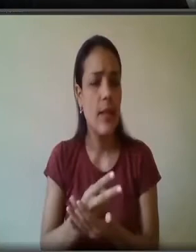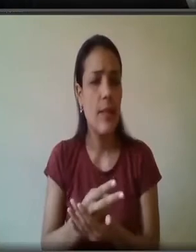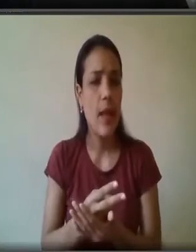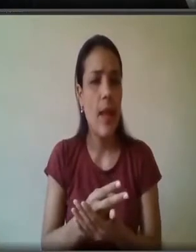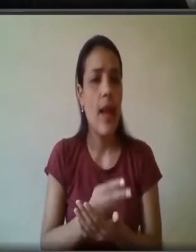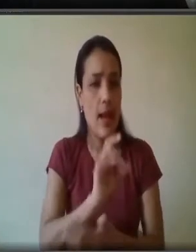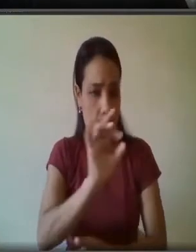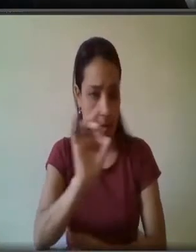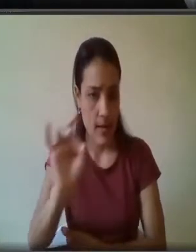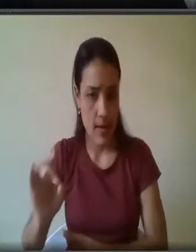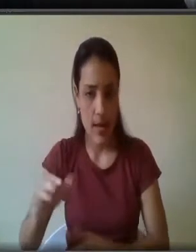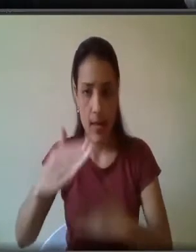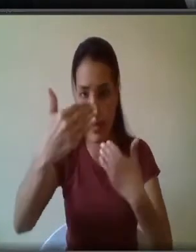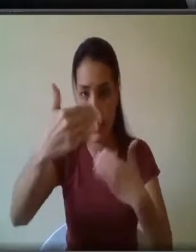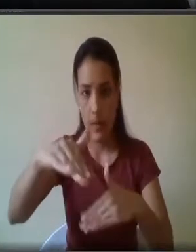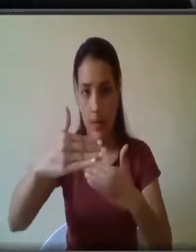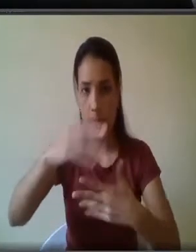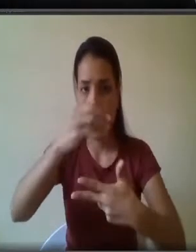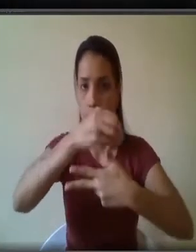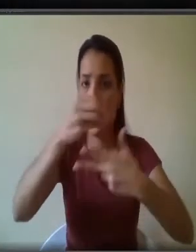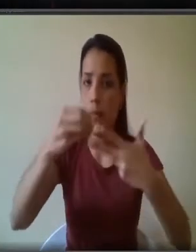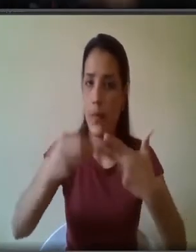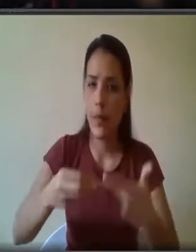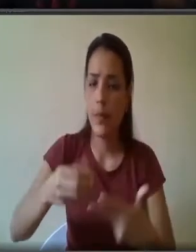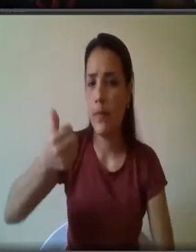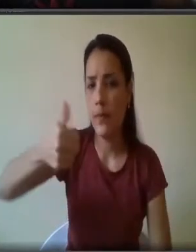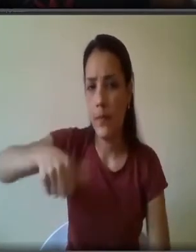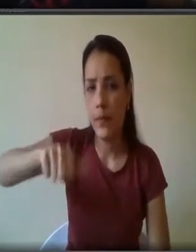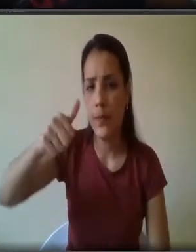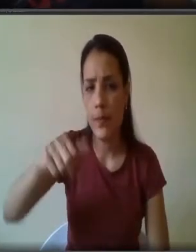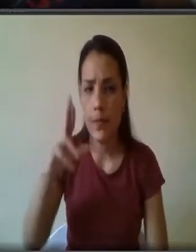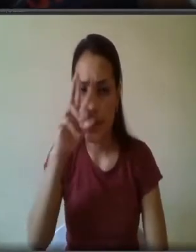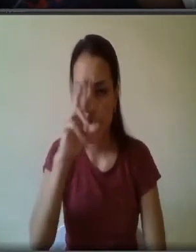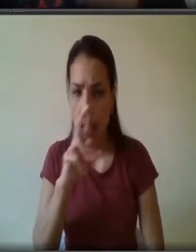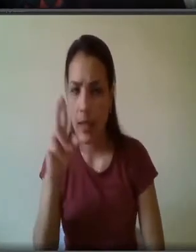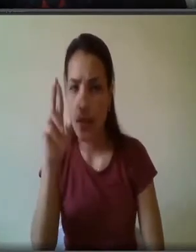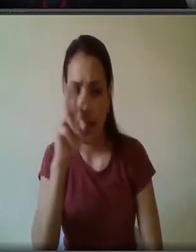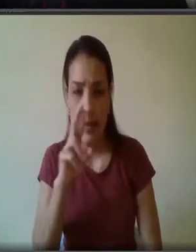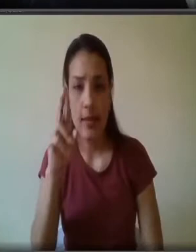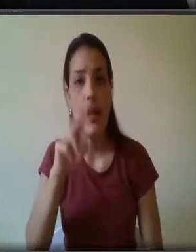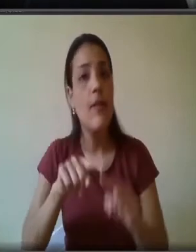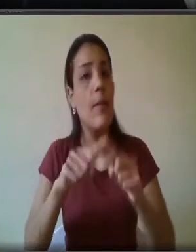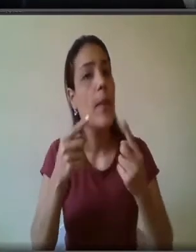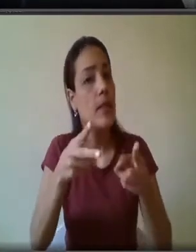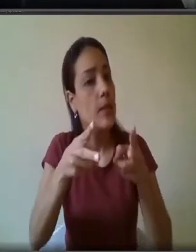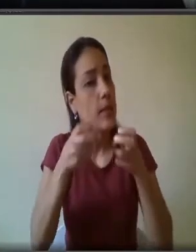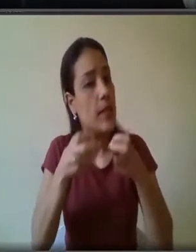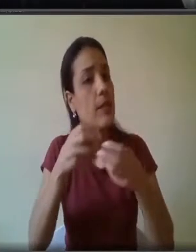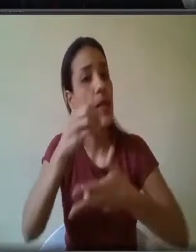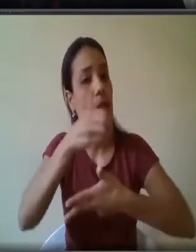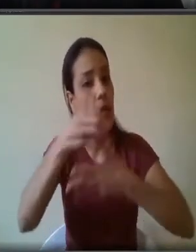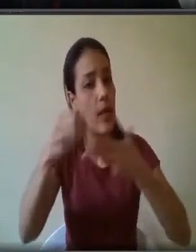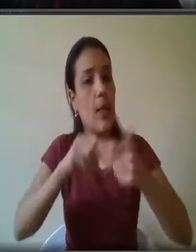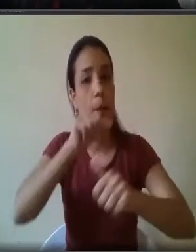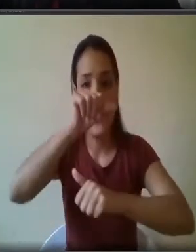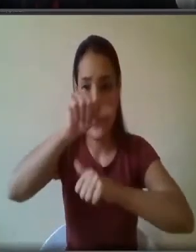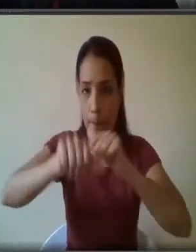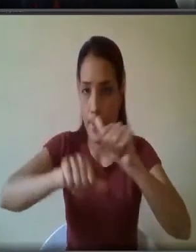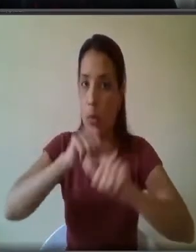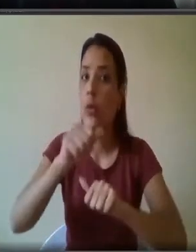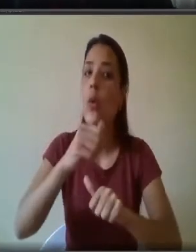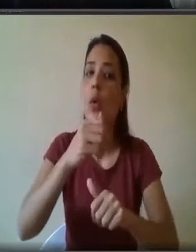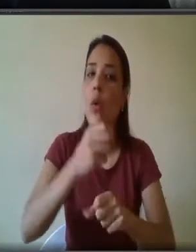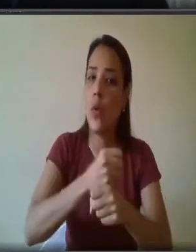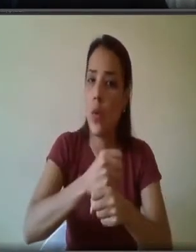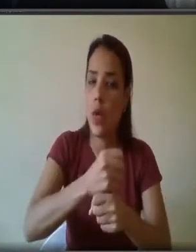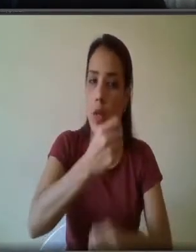de 2010? O Enem teve uma mudança, né, em 2009, e depois dessa mudança a gente também mudou um